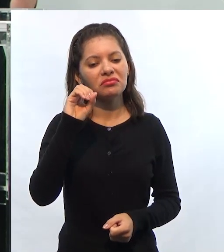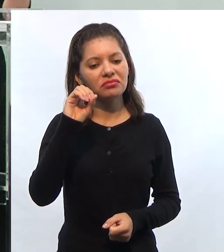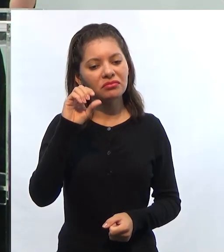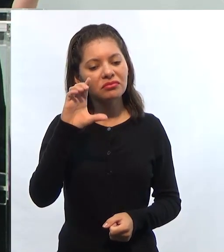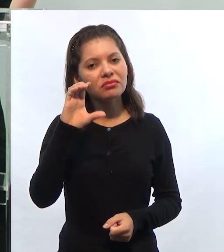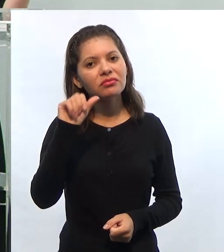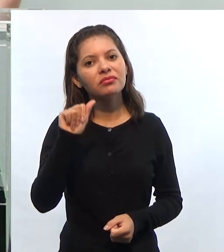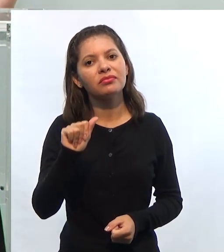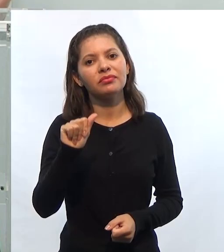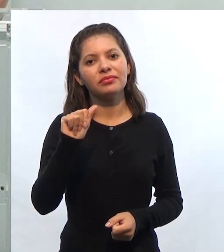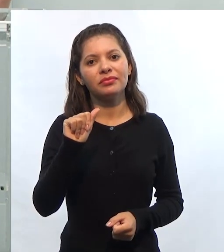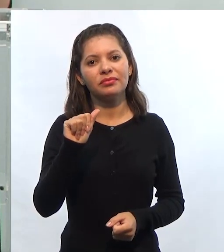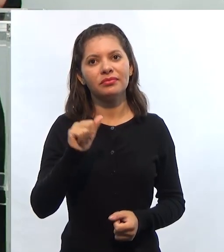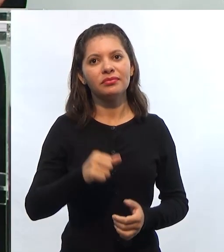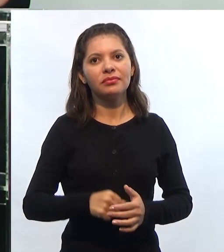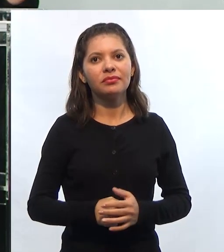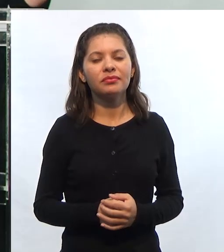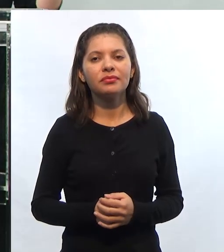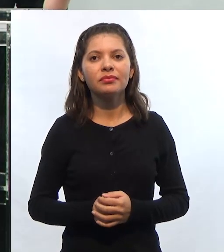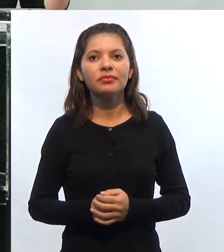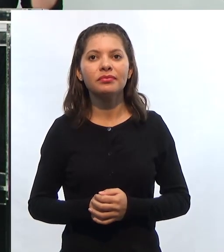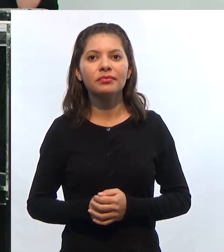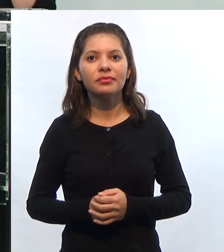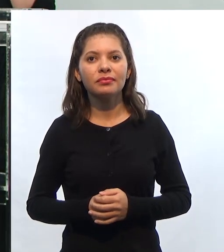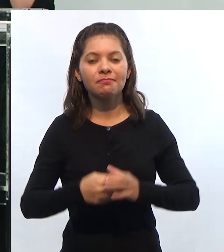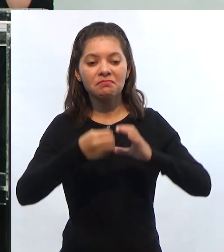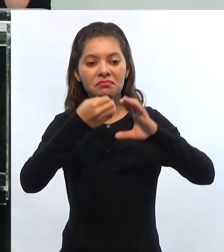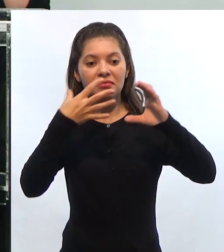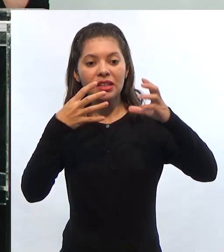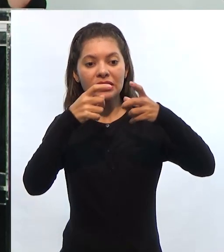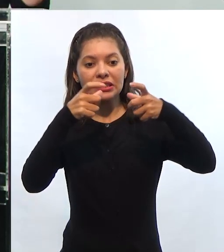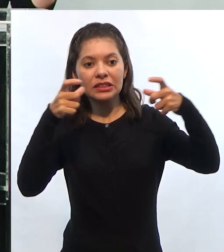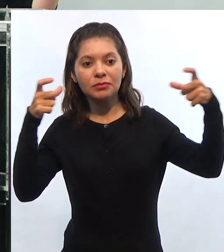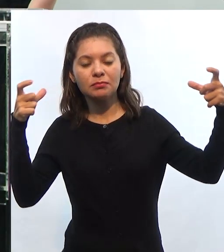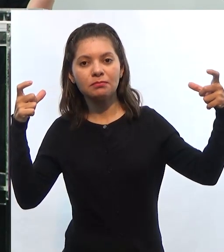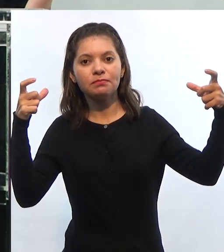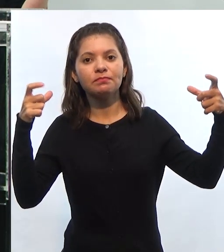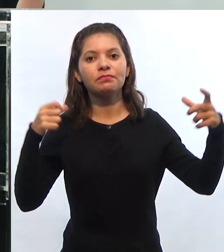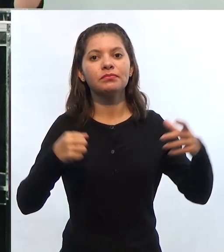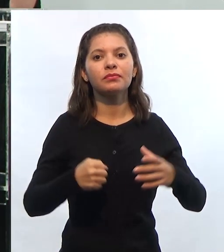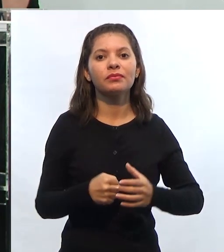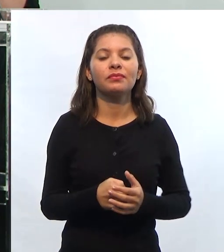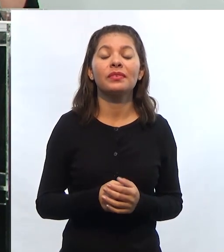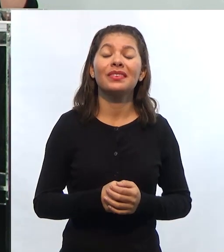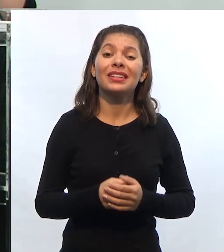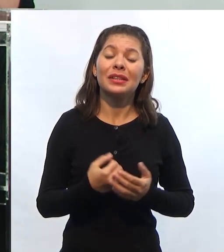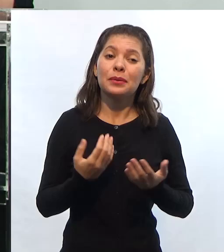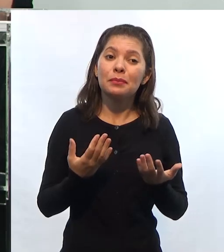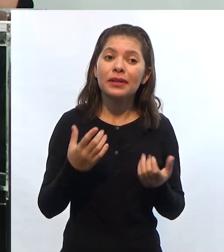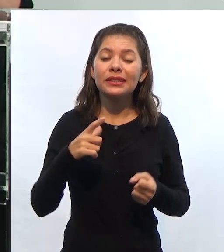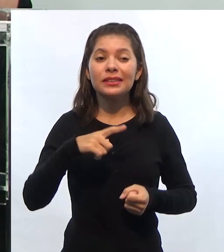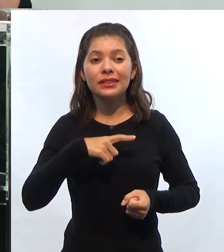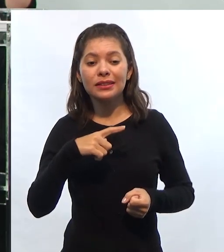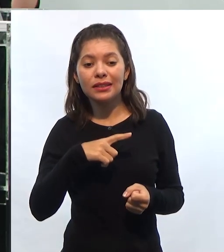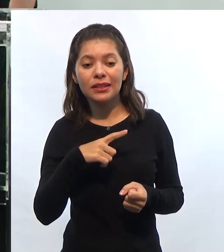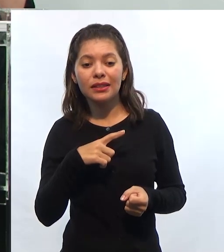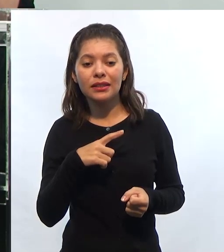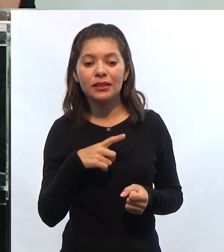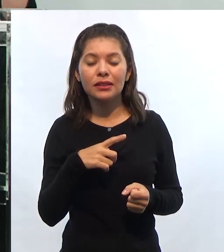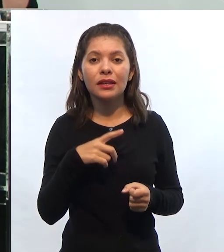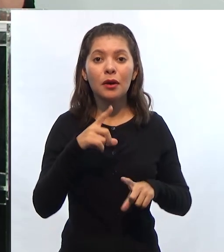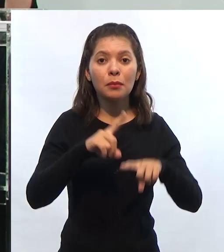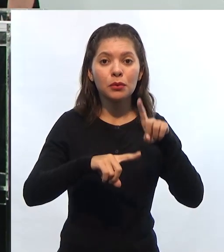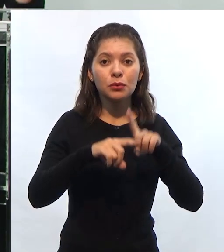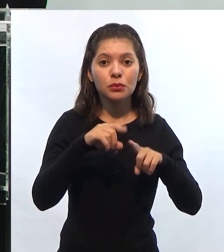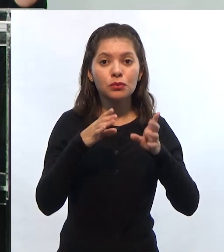realmente, alguns refrigerantes, eles têm esse espectro amplo, assim. Mas mesmo ela já tem, a gente vê